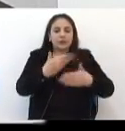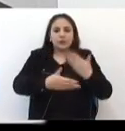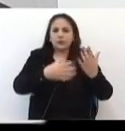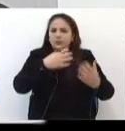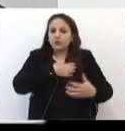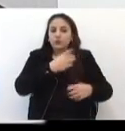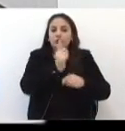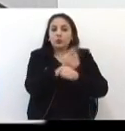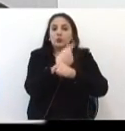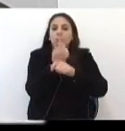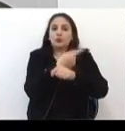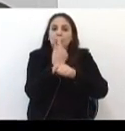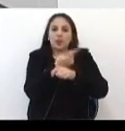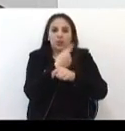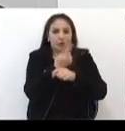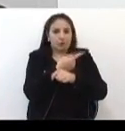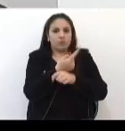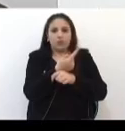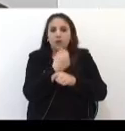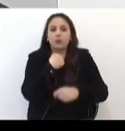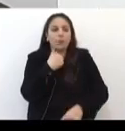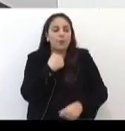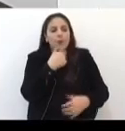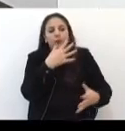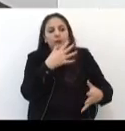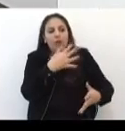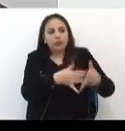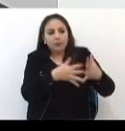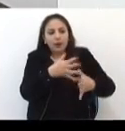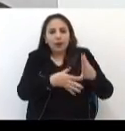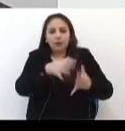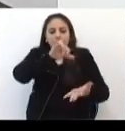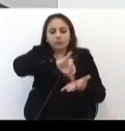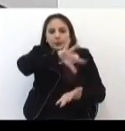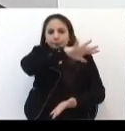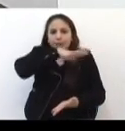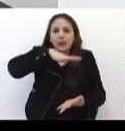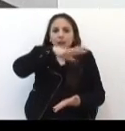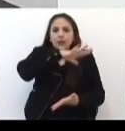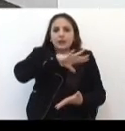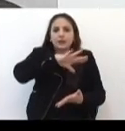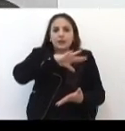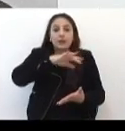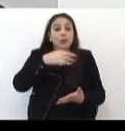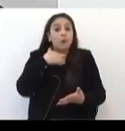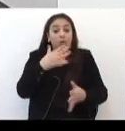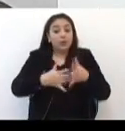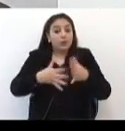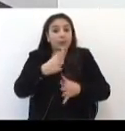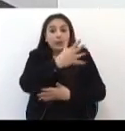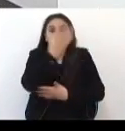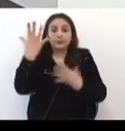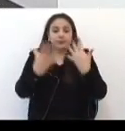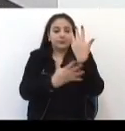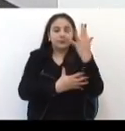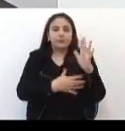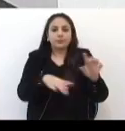de forma sustentável, não agredindo o meio ambiente, não agredindo a natureza e tentando proteger de